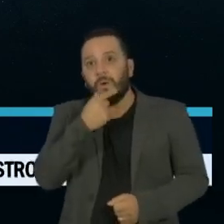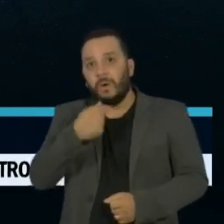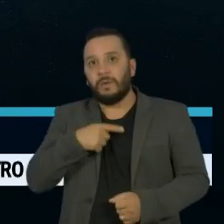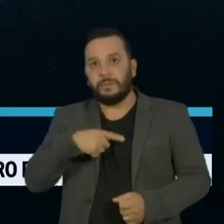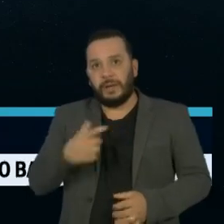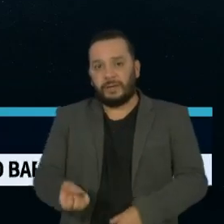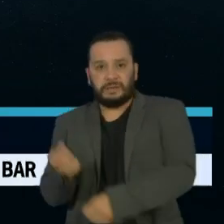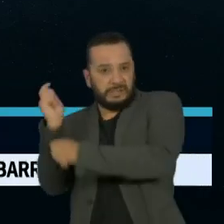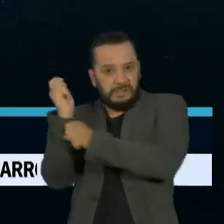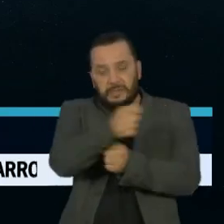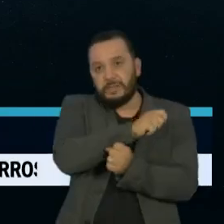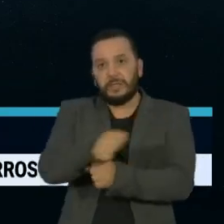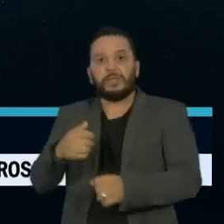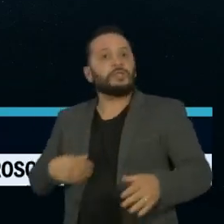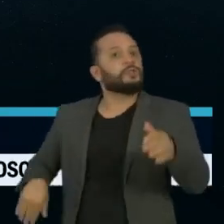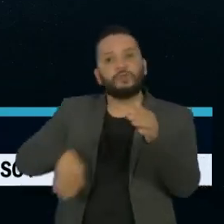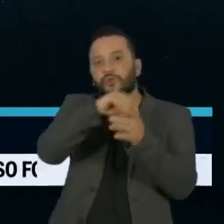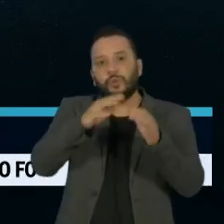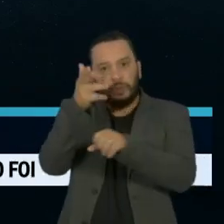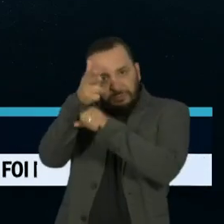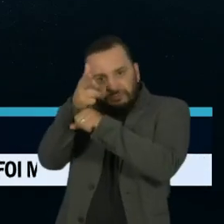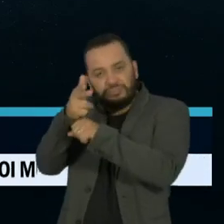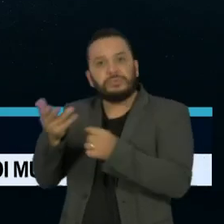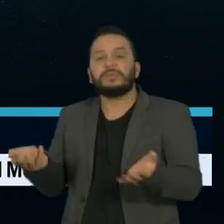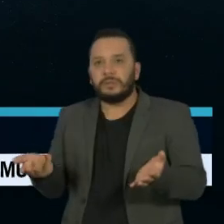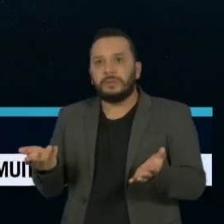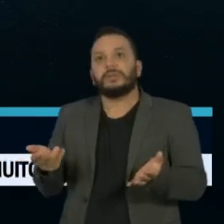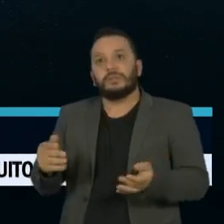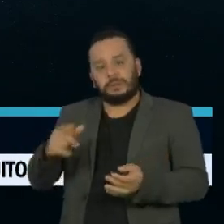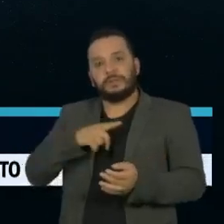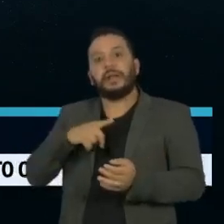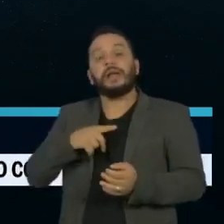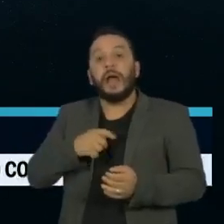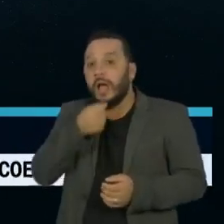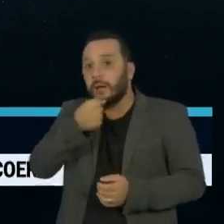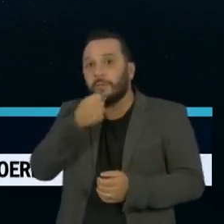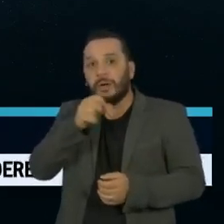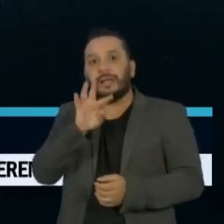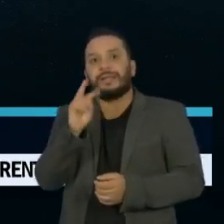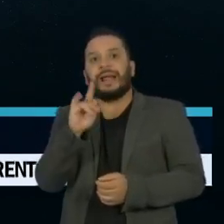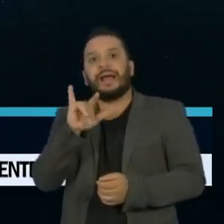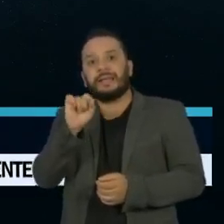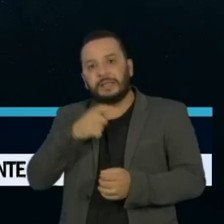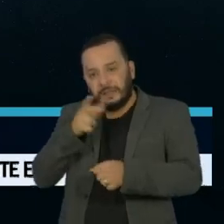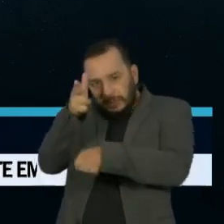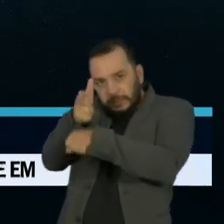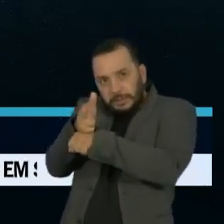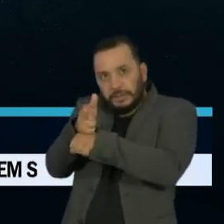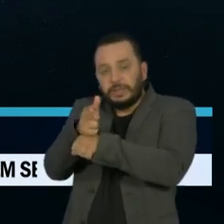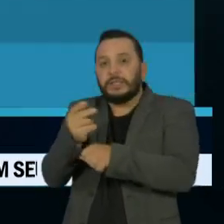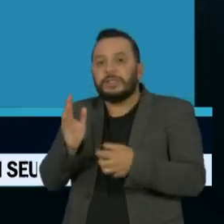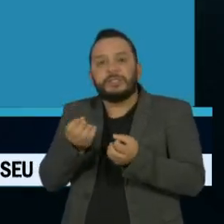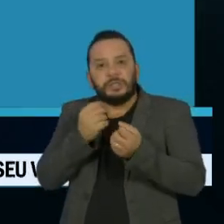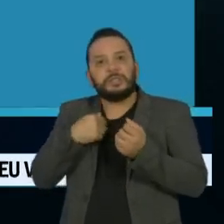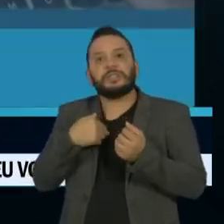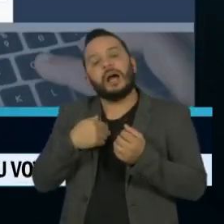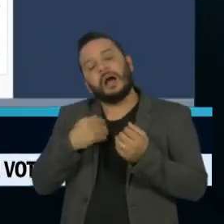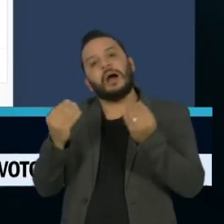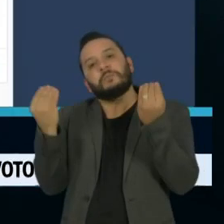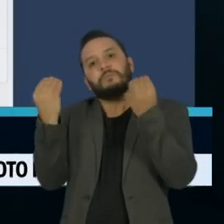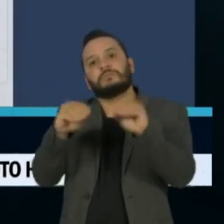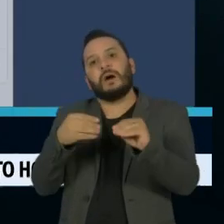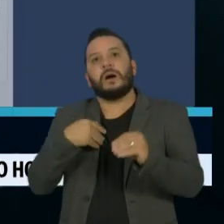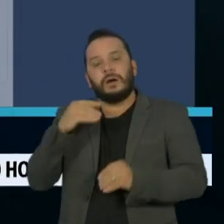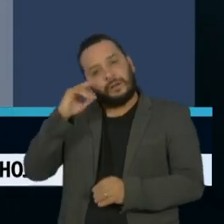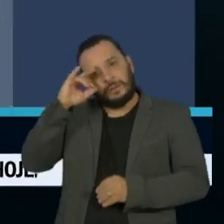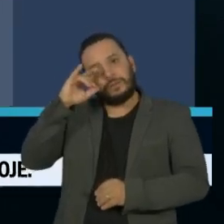tripé e chuta a câmera. As imagens foram feitas pela repórter Thaís Fulim, que desabafou no Instagram. Até